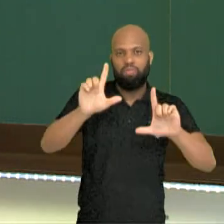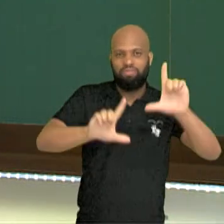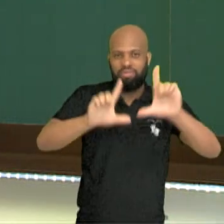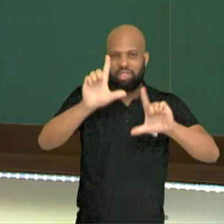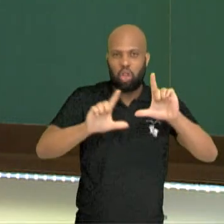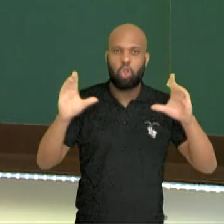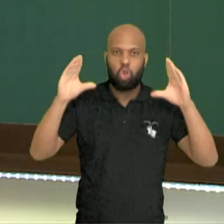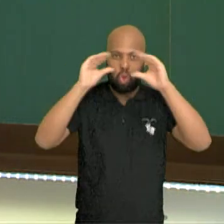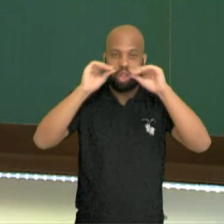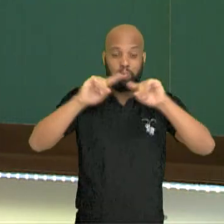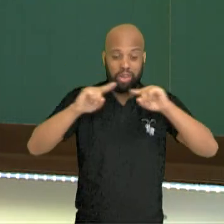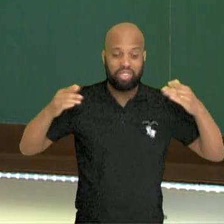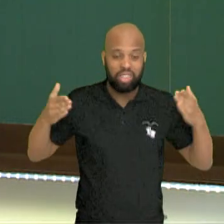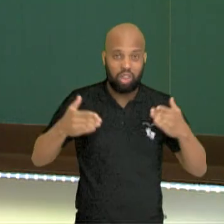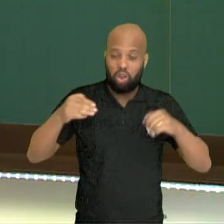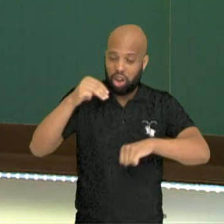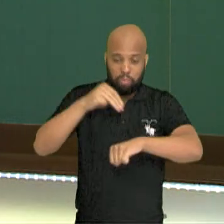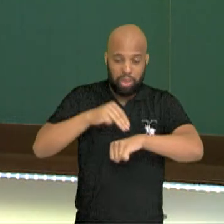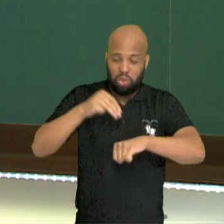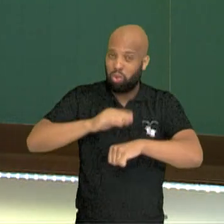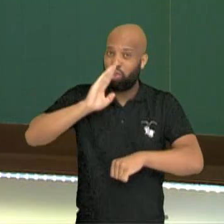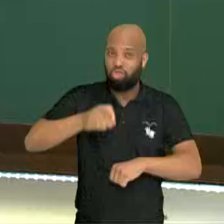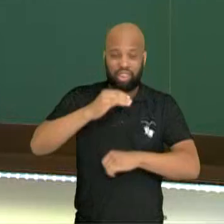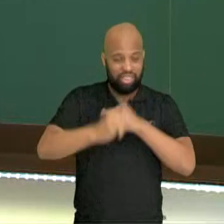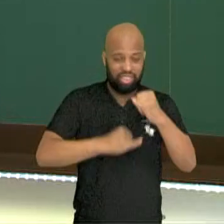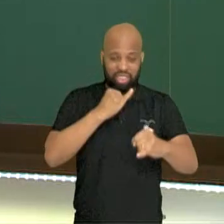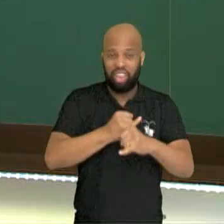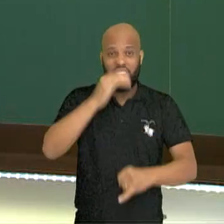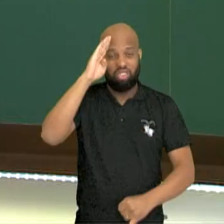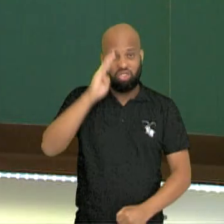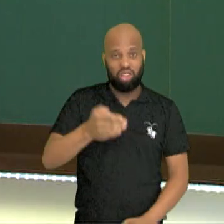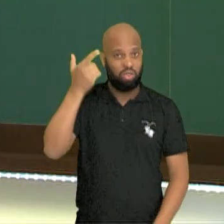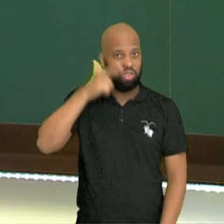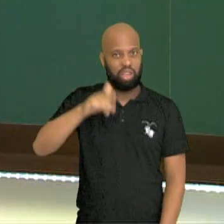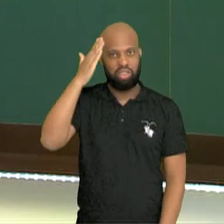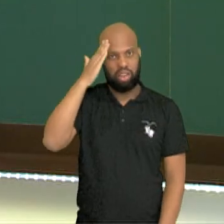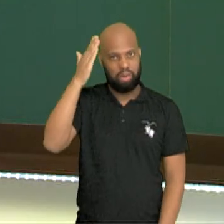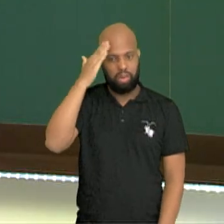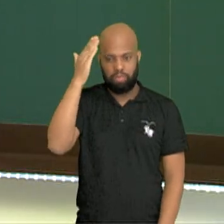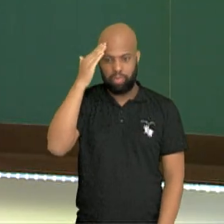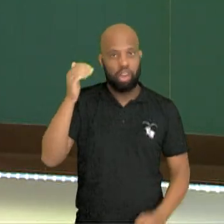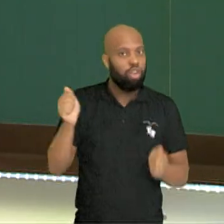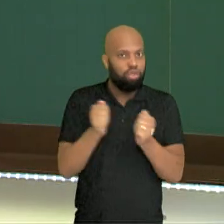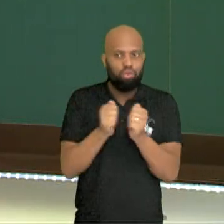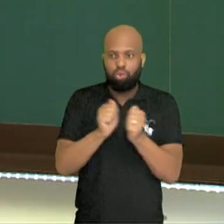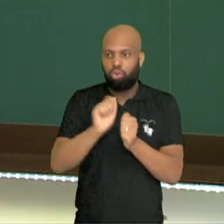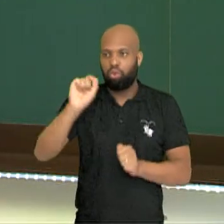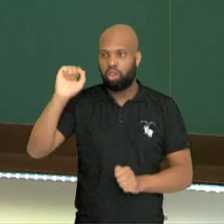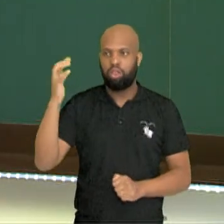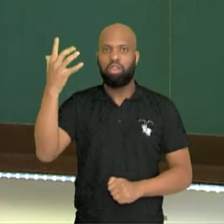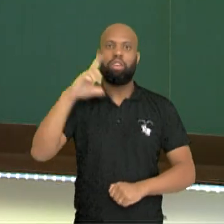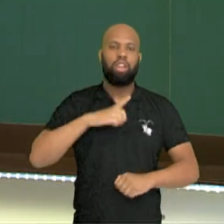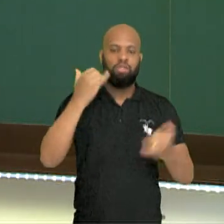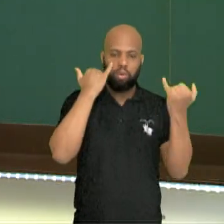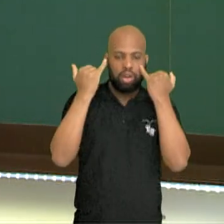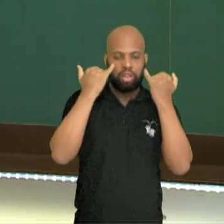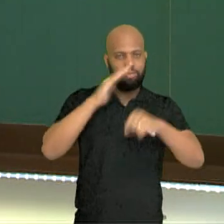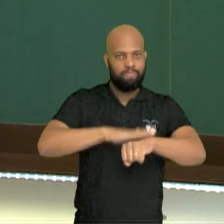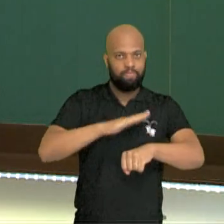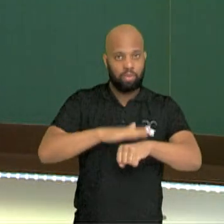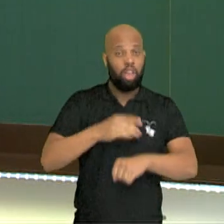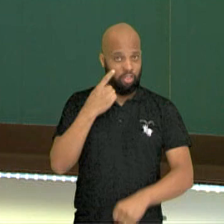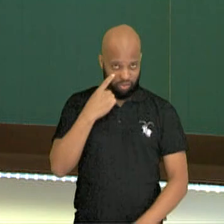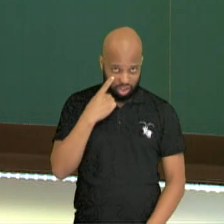todas as plataformas digitais. Muito rápido a informação. Ela é quase em tempo real. Legal? Veja que legal a ciência, veja que legal